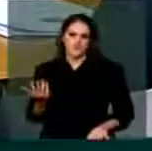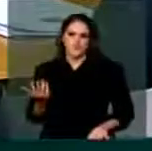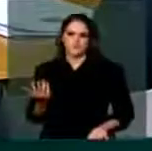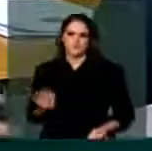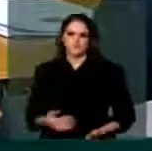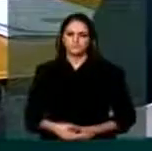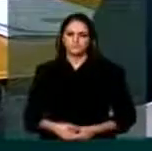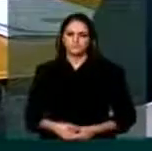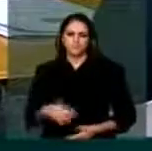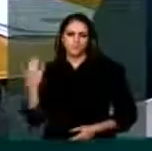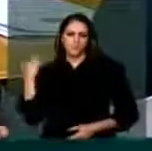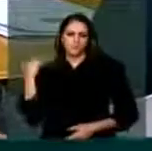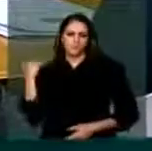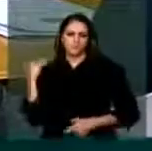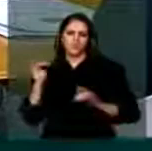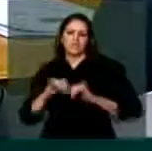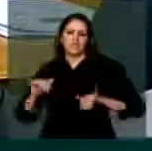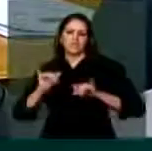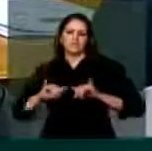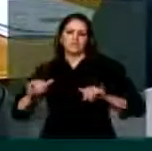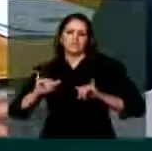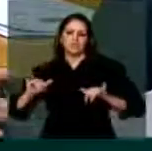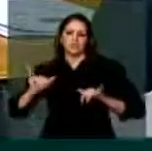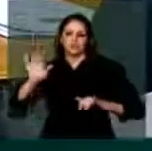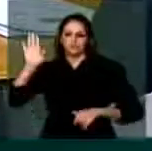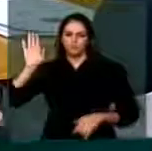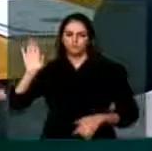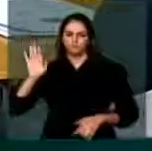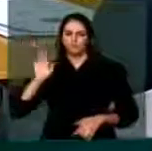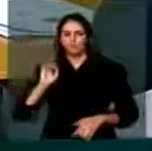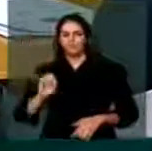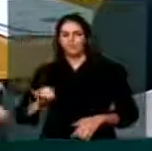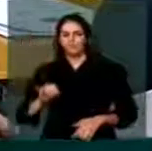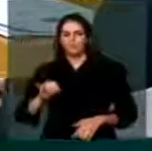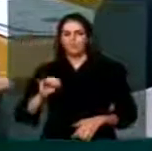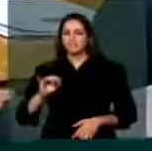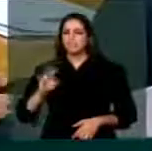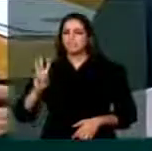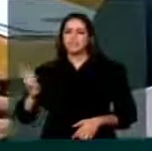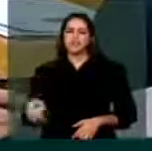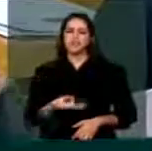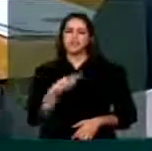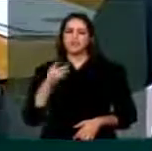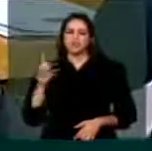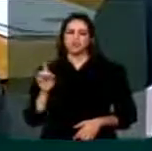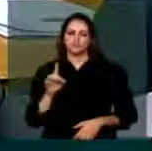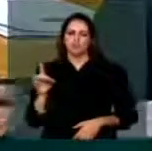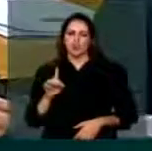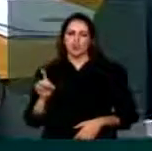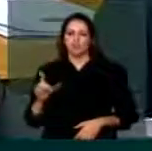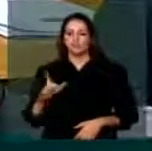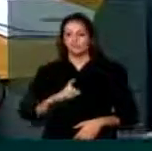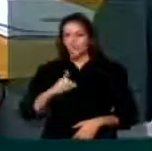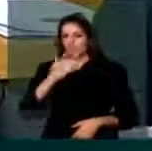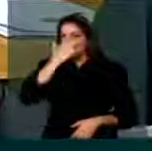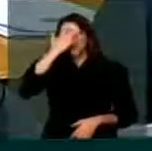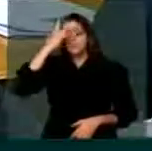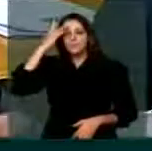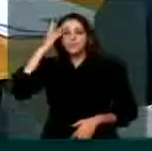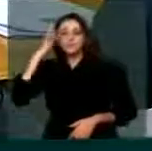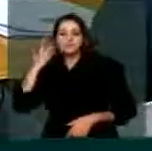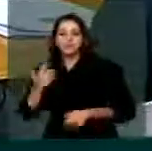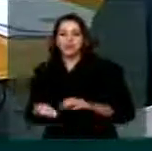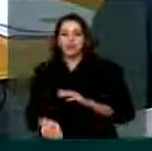agora, na eleição, agora, recente, se esses milhares de dólares foram repassados por alguém para